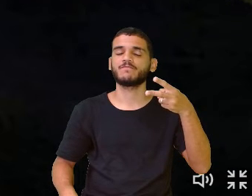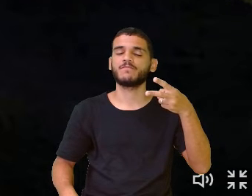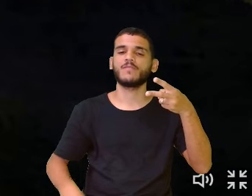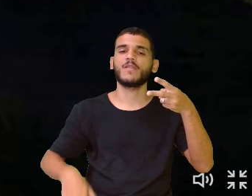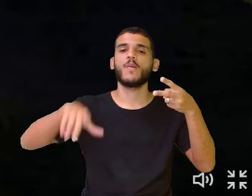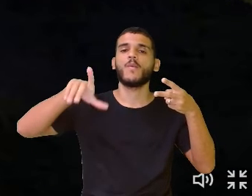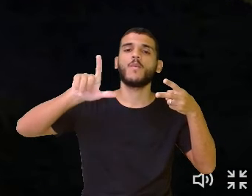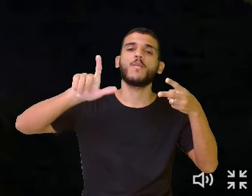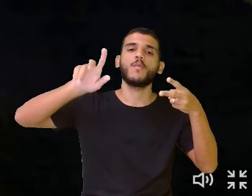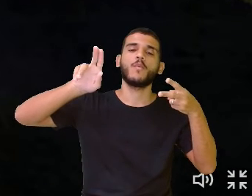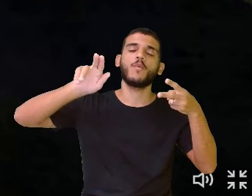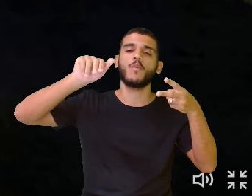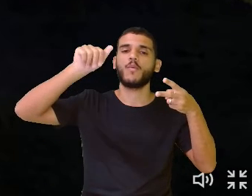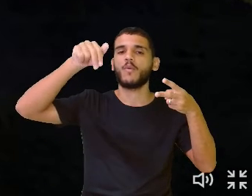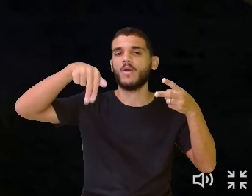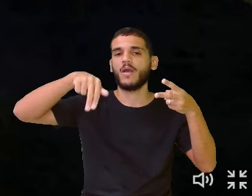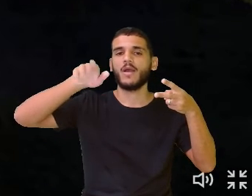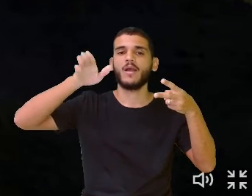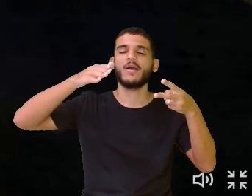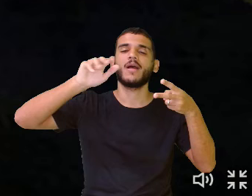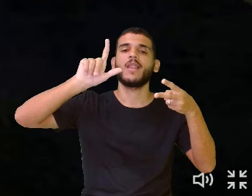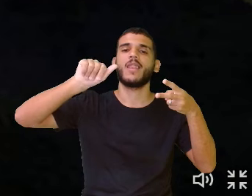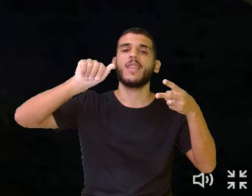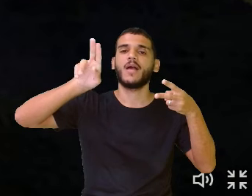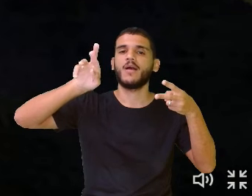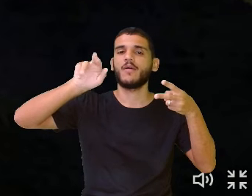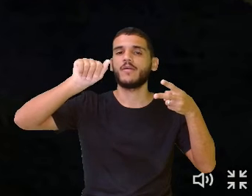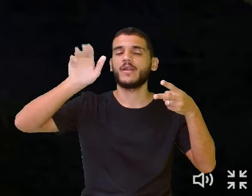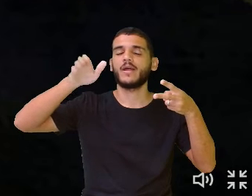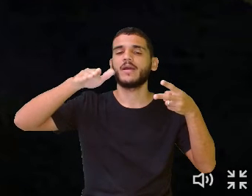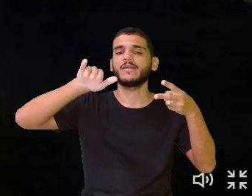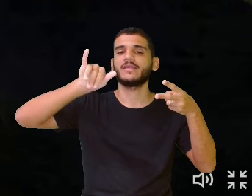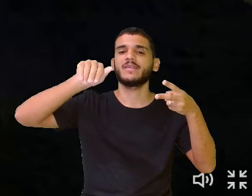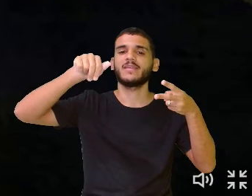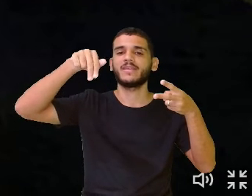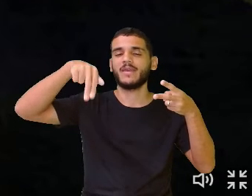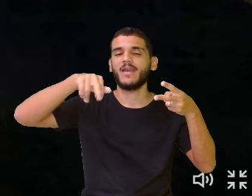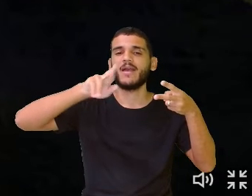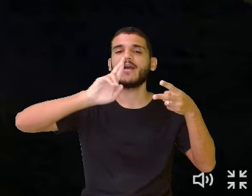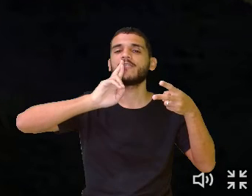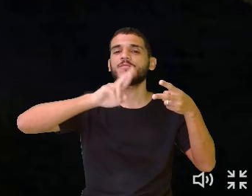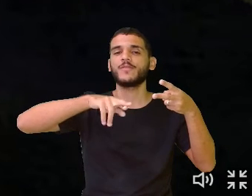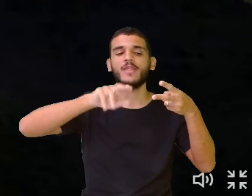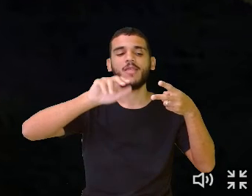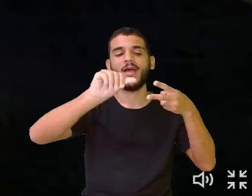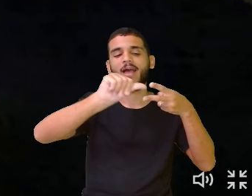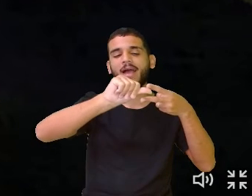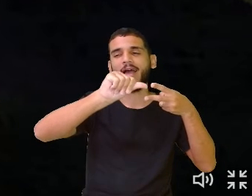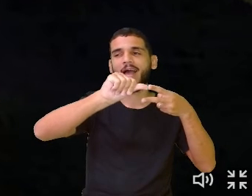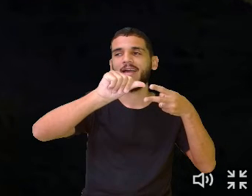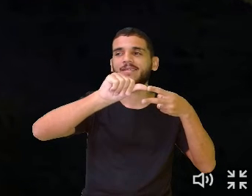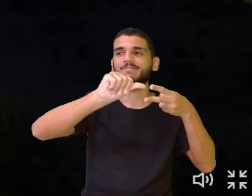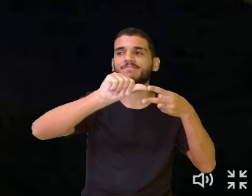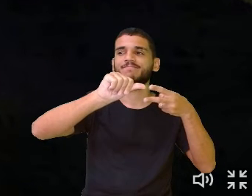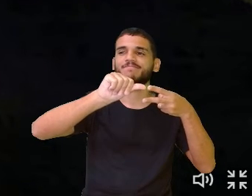Luan, Laura, Ian, já está todo mundo aqui. A maioria está dizendo que é letra A. A Agatha disse que é letra B.